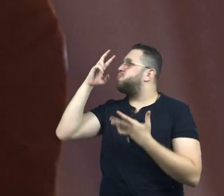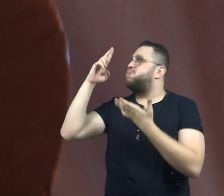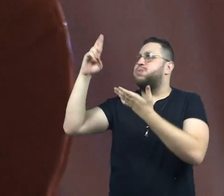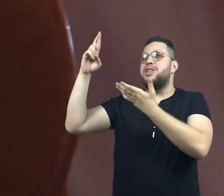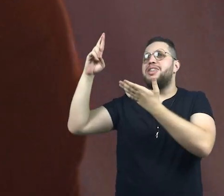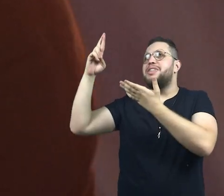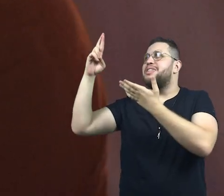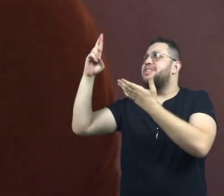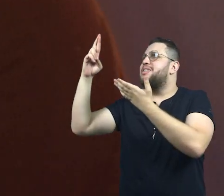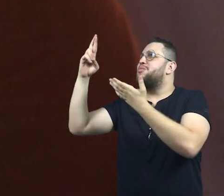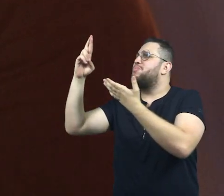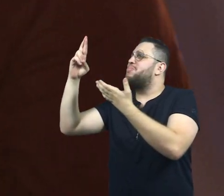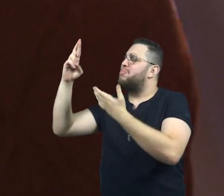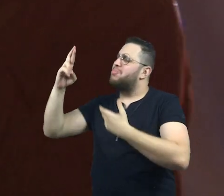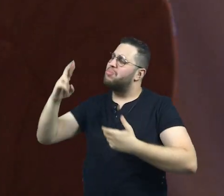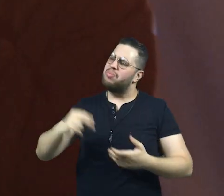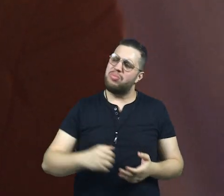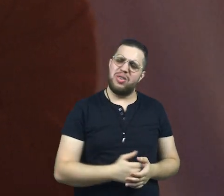Deus.